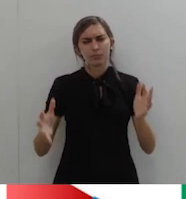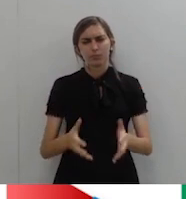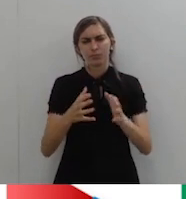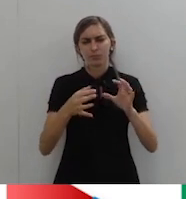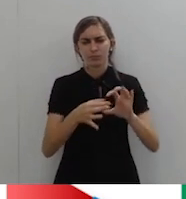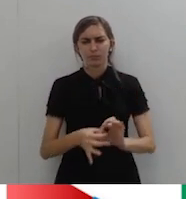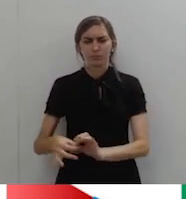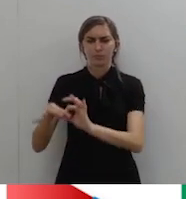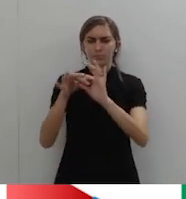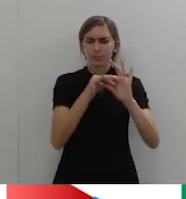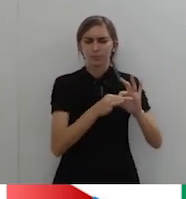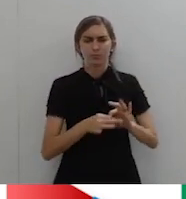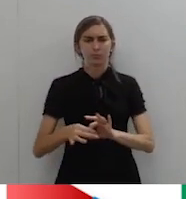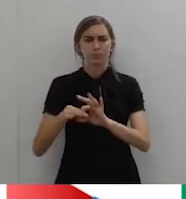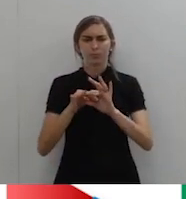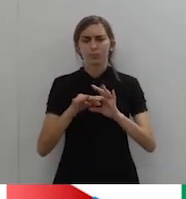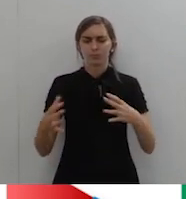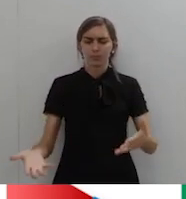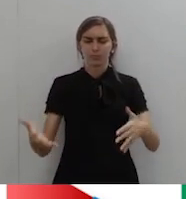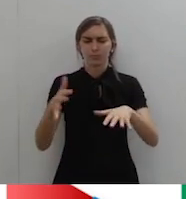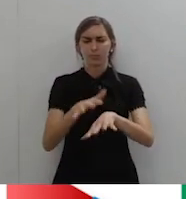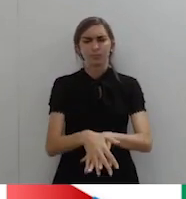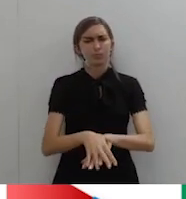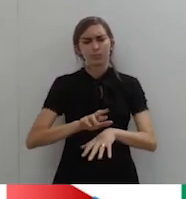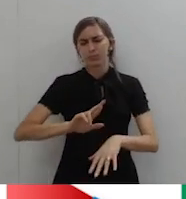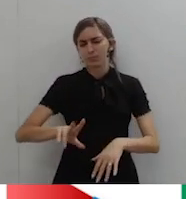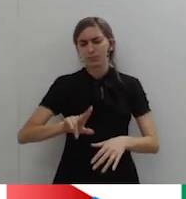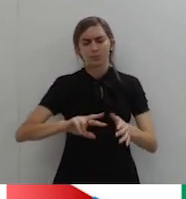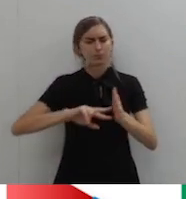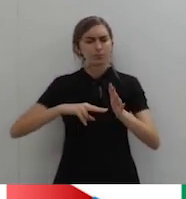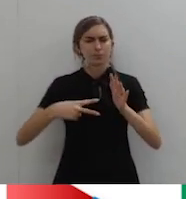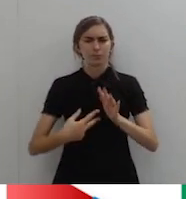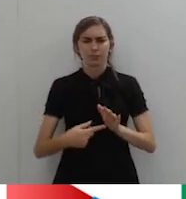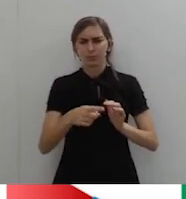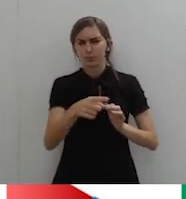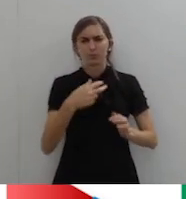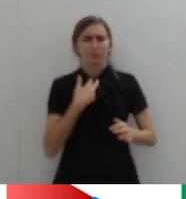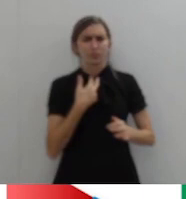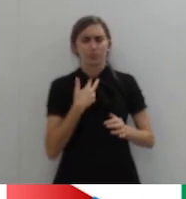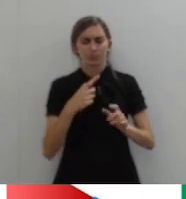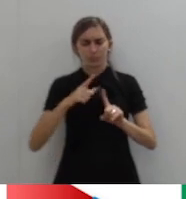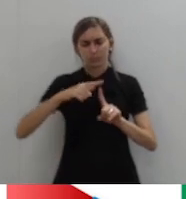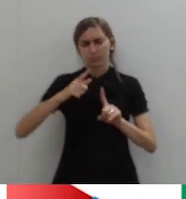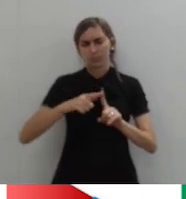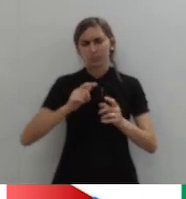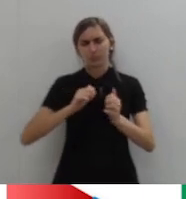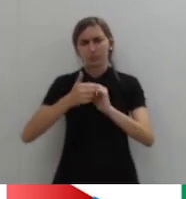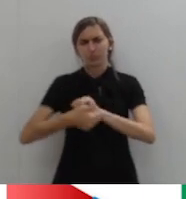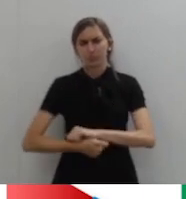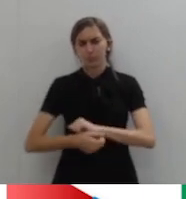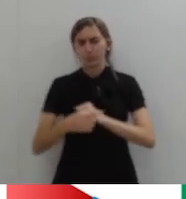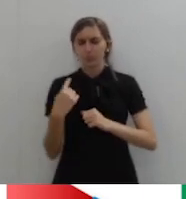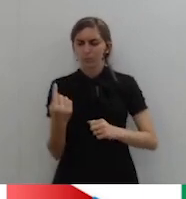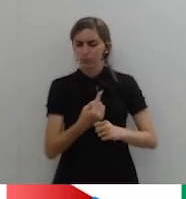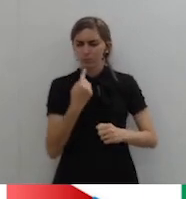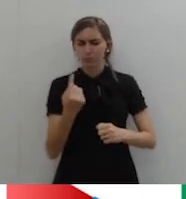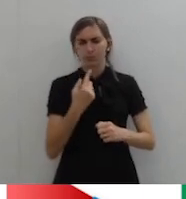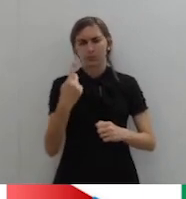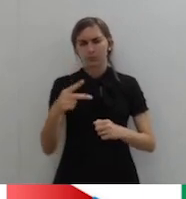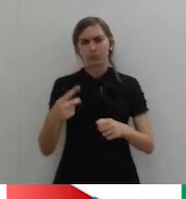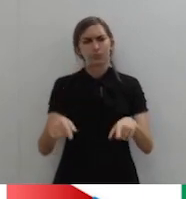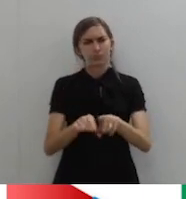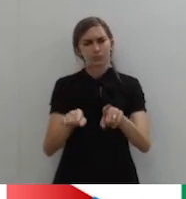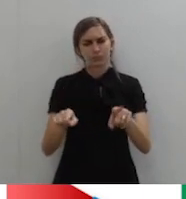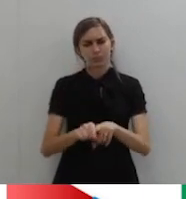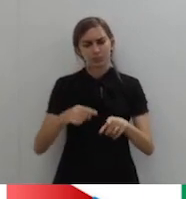a socialização e a inclusão. Não significa que você não pode ter um tipo de jogo que você vai jogar sozinho ali.